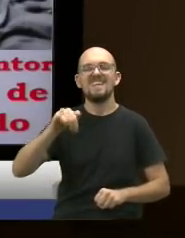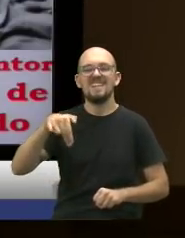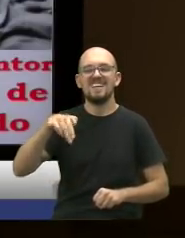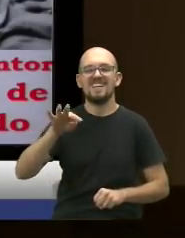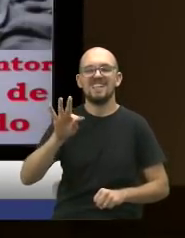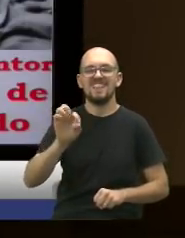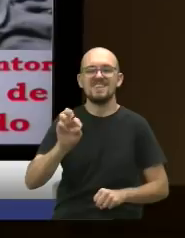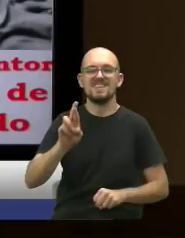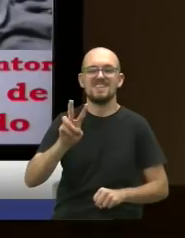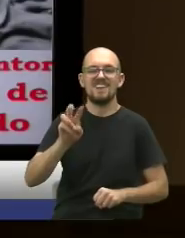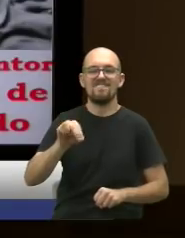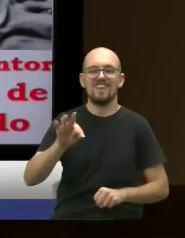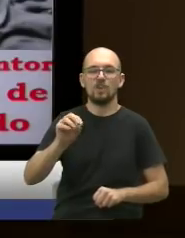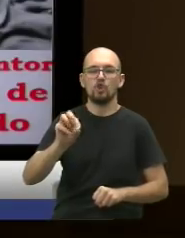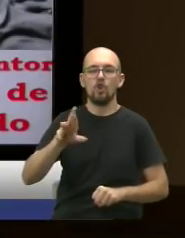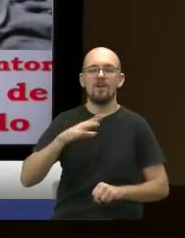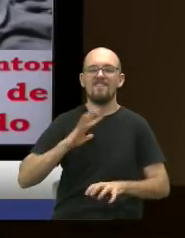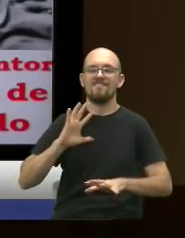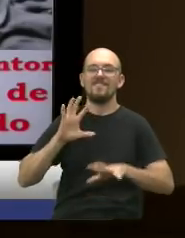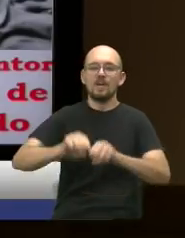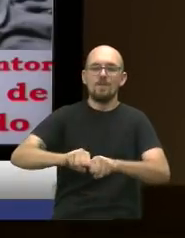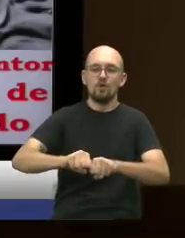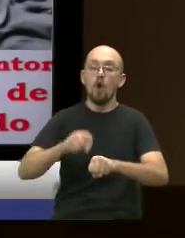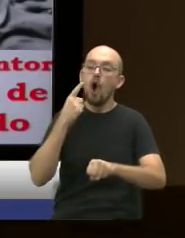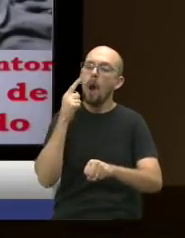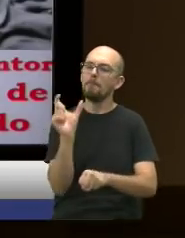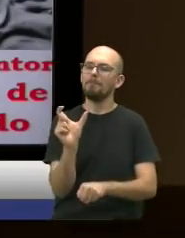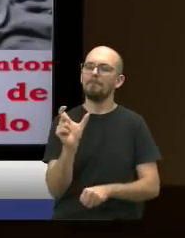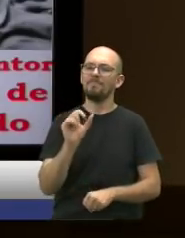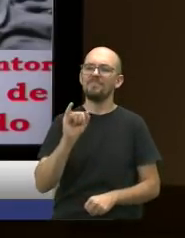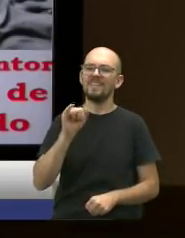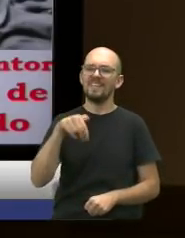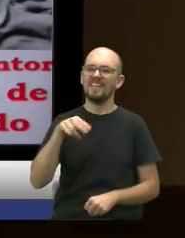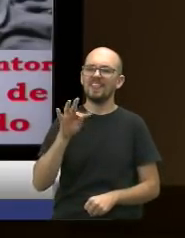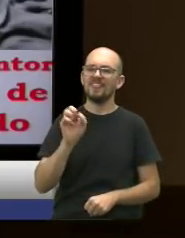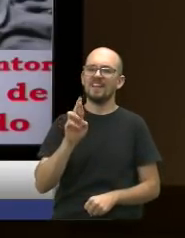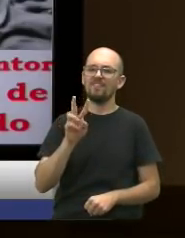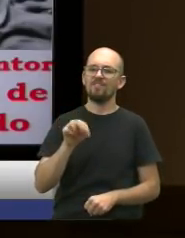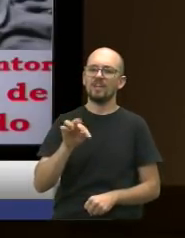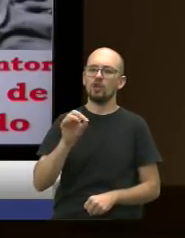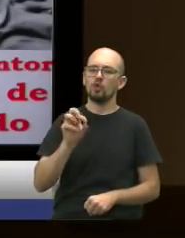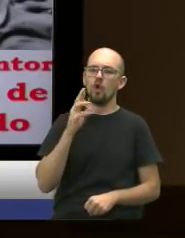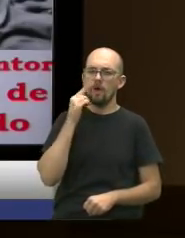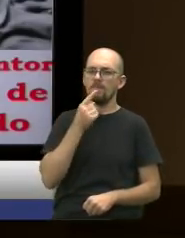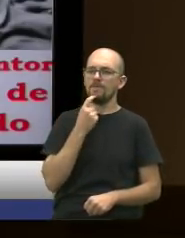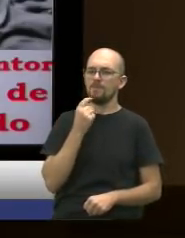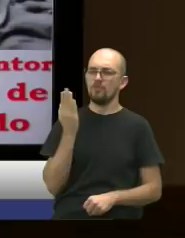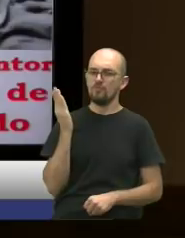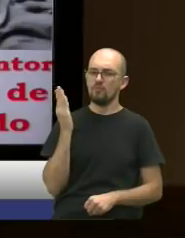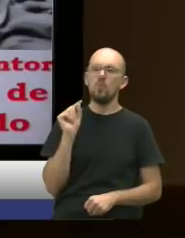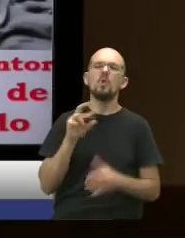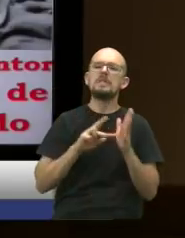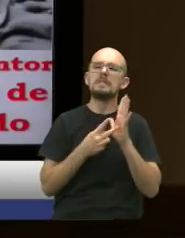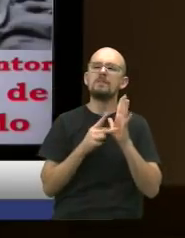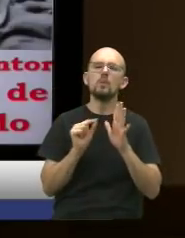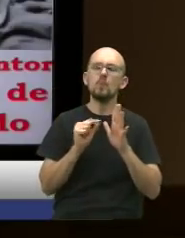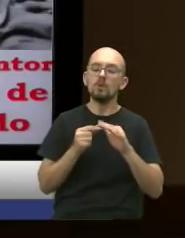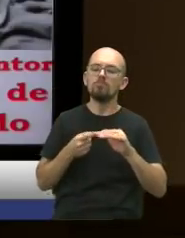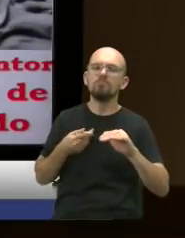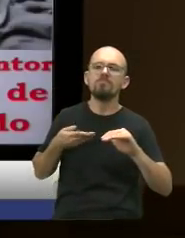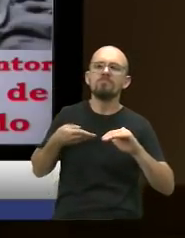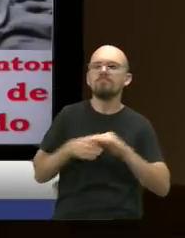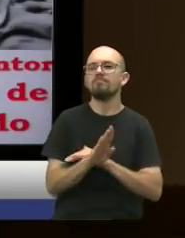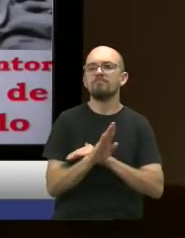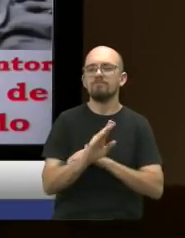vão saber o significado, basta interpretar a palavra. Interventor, aquele que vai intervir. Aquele que vai intervir em nome da